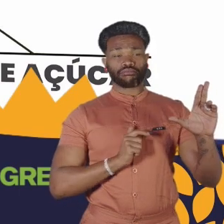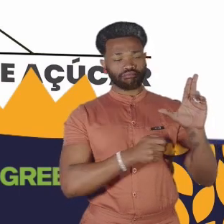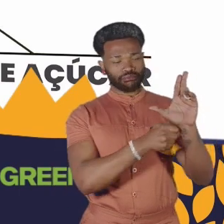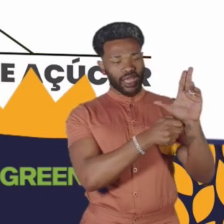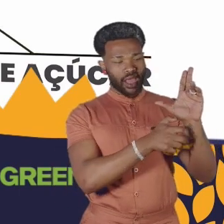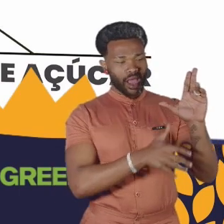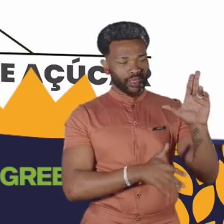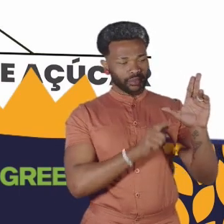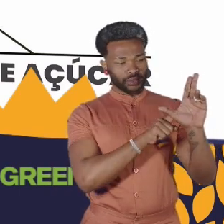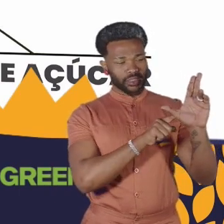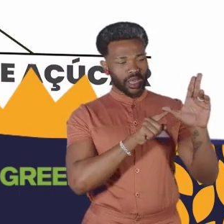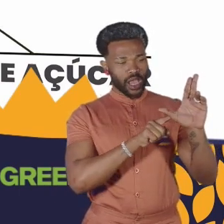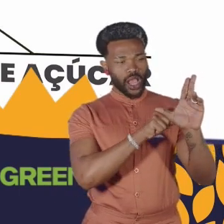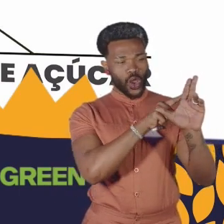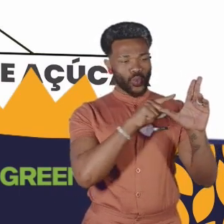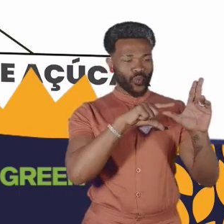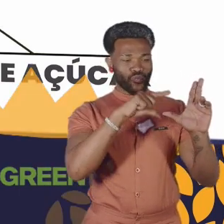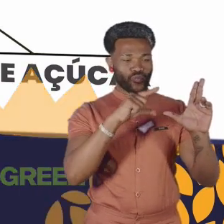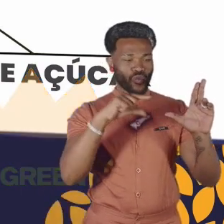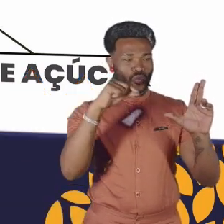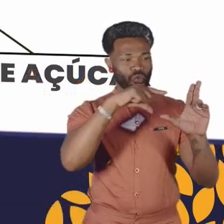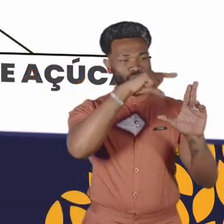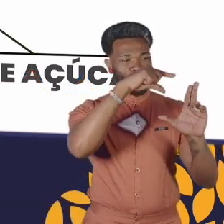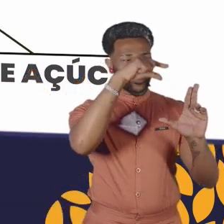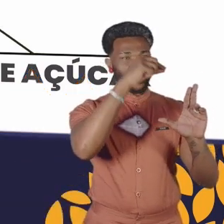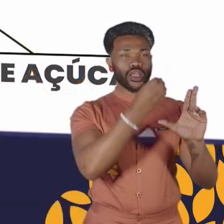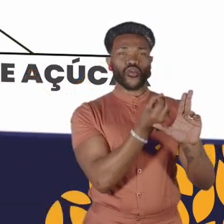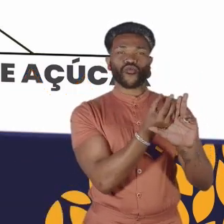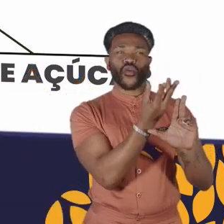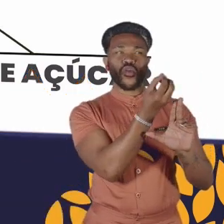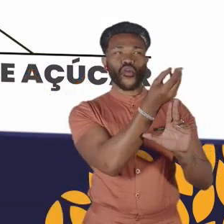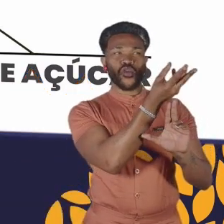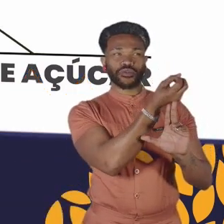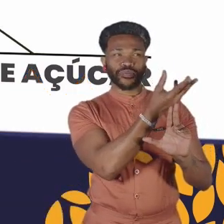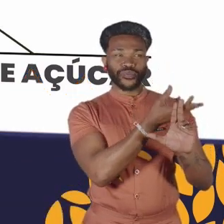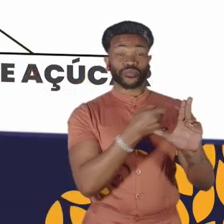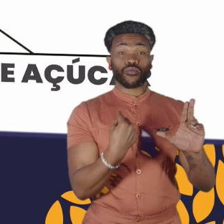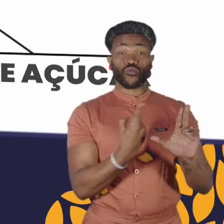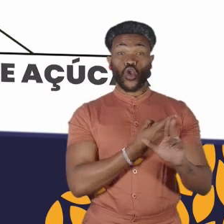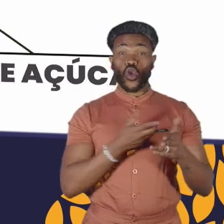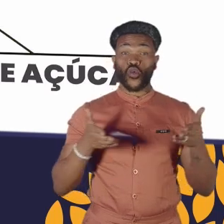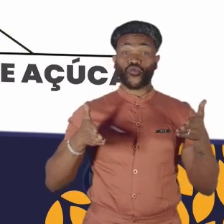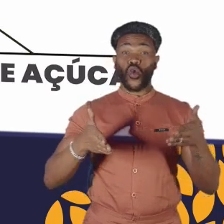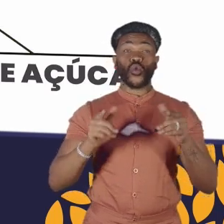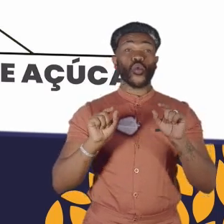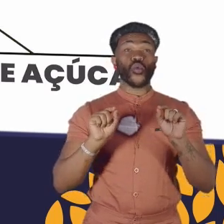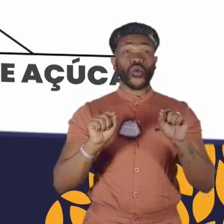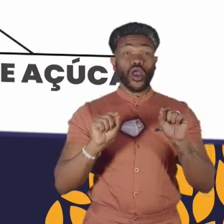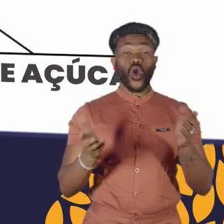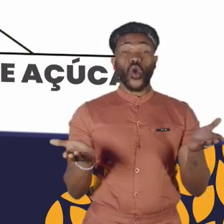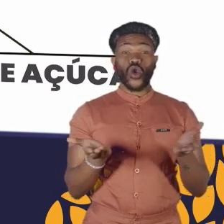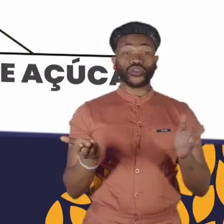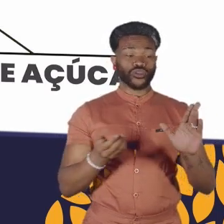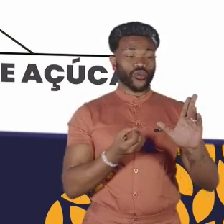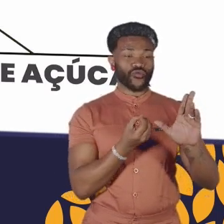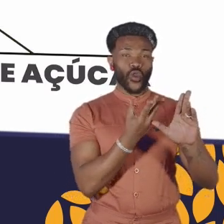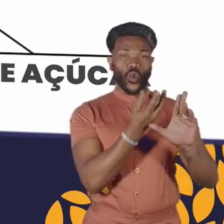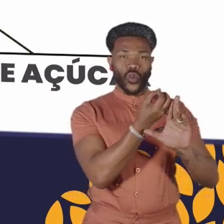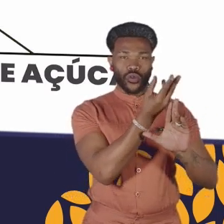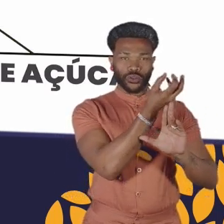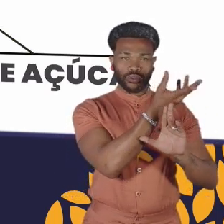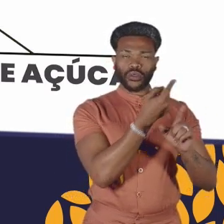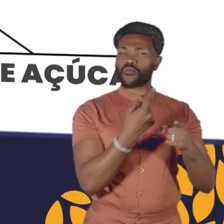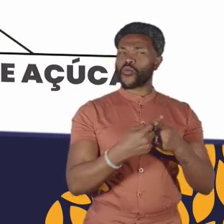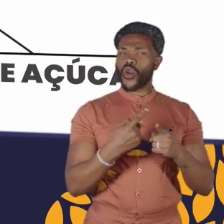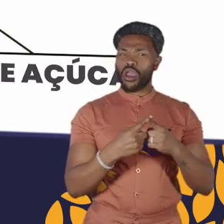raiz, caule, as folhas e as flores. O nosso foco estão nas flores. Por